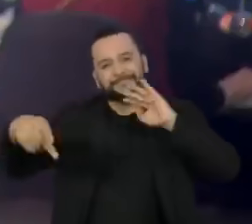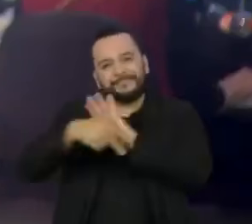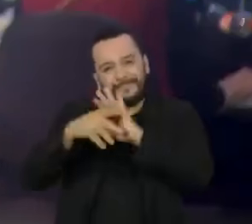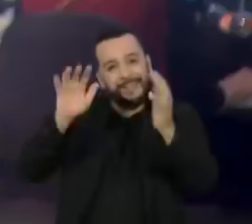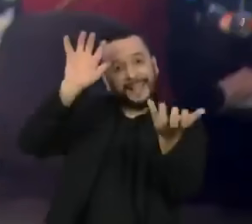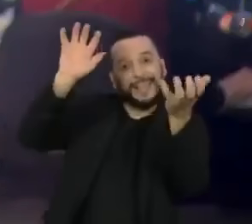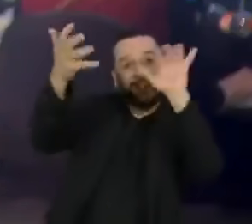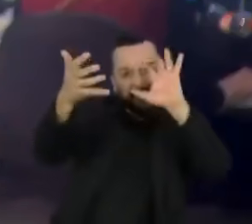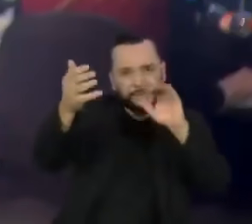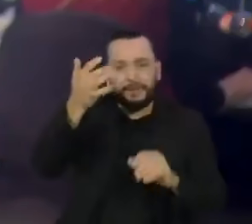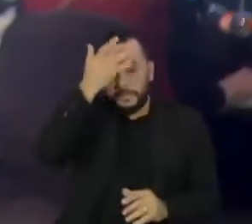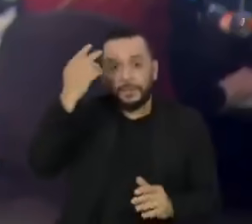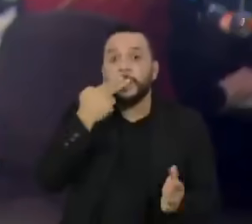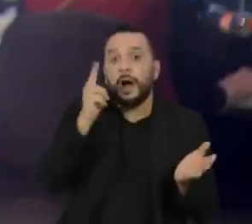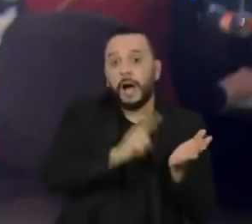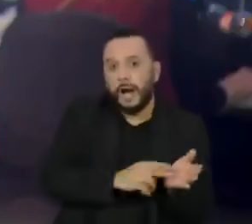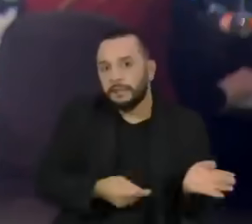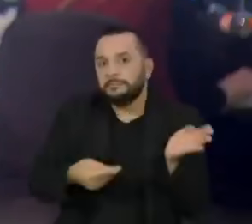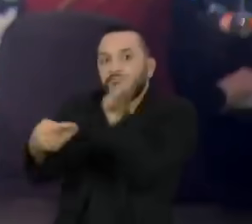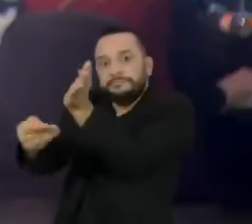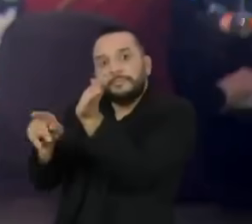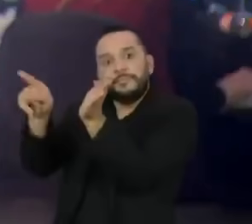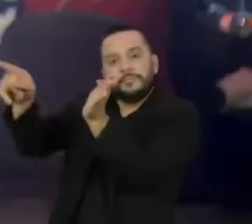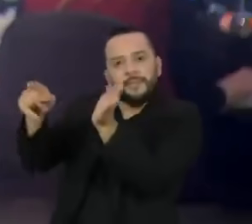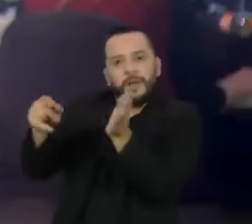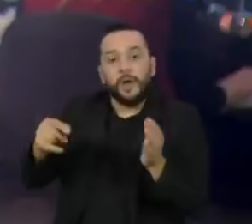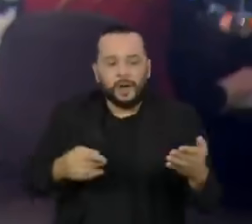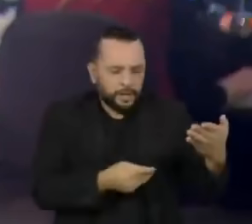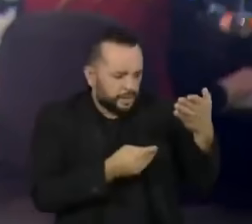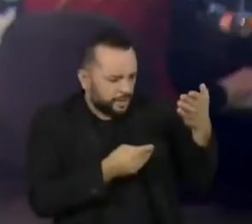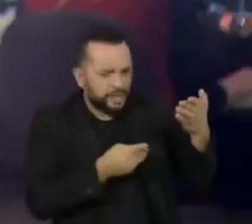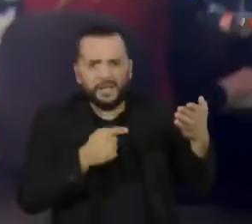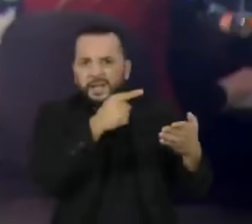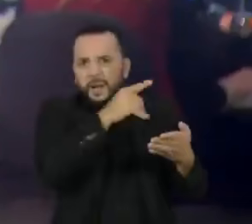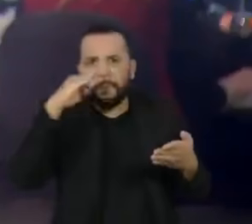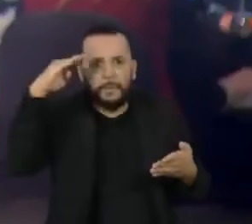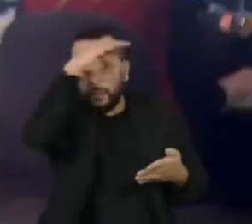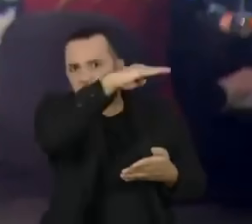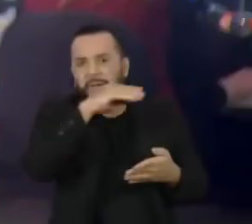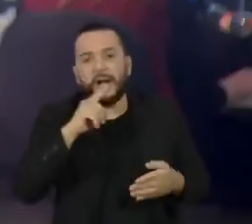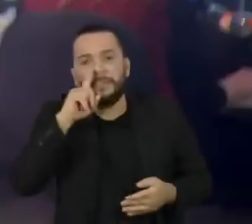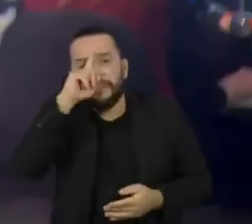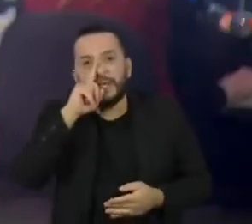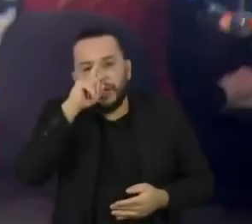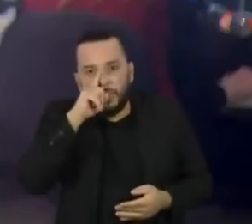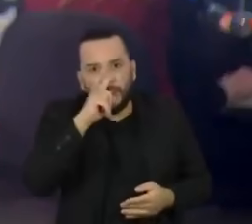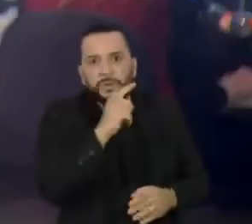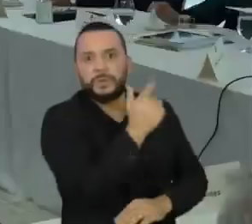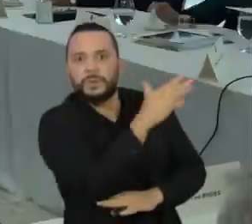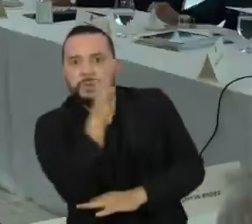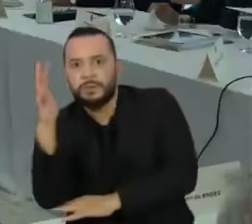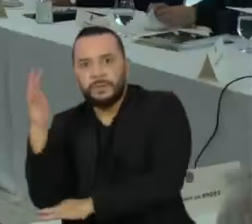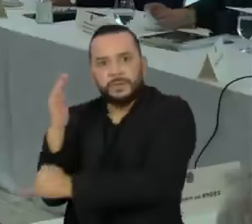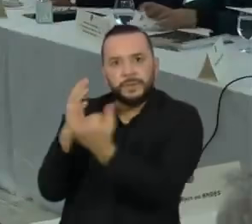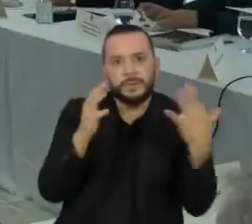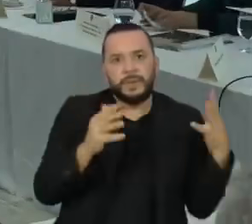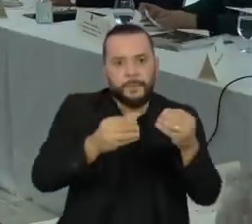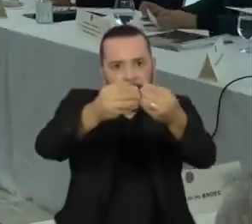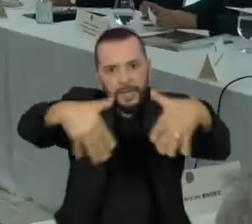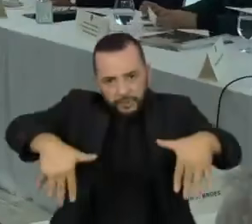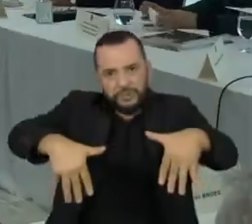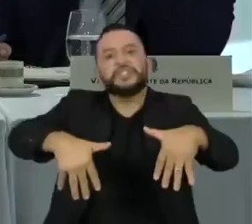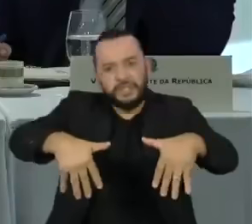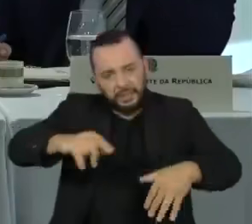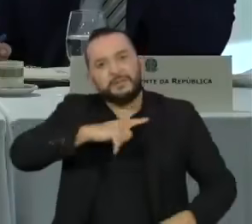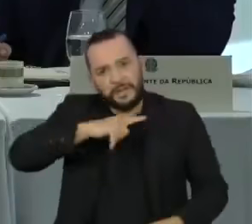alertando contra o perigo que Jair Bolsonaro e seu ministro representam para o meio ambiente do Brasil e do mundo.